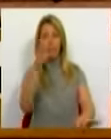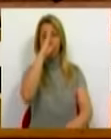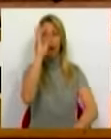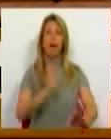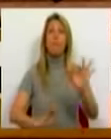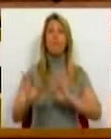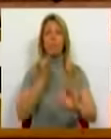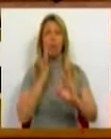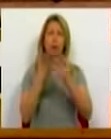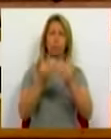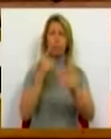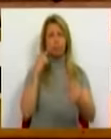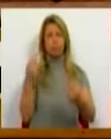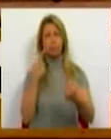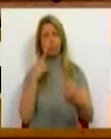novos desafios.